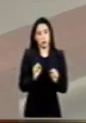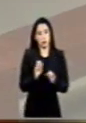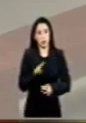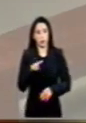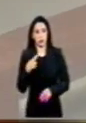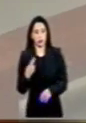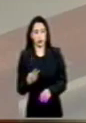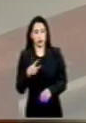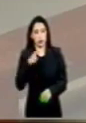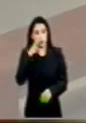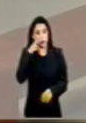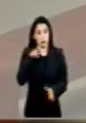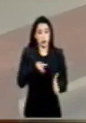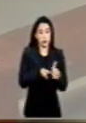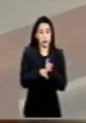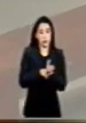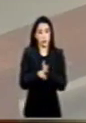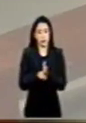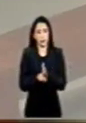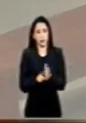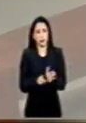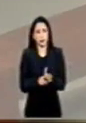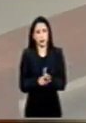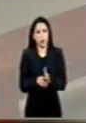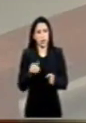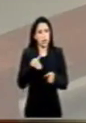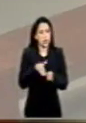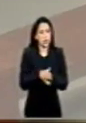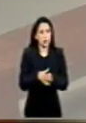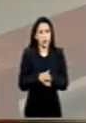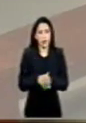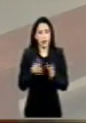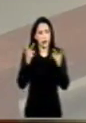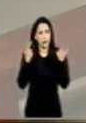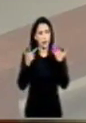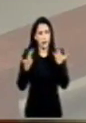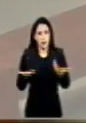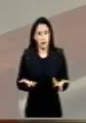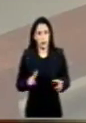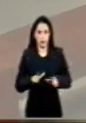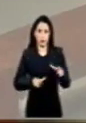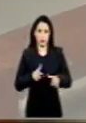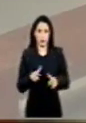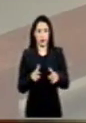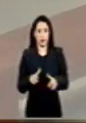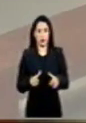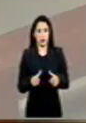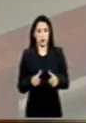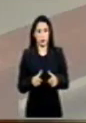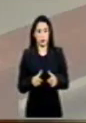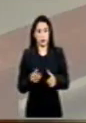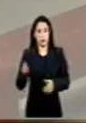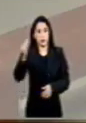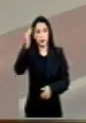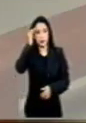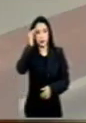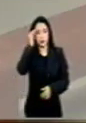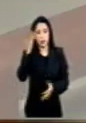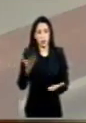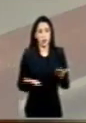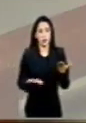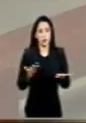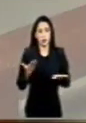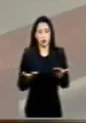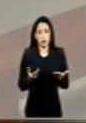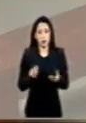de investigação, não posso fazer essa varredura. Isso está dentro das atribuições do servidor. É irrazoável e desproporcional exigir que o